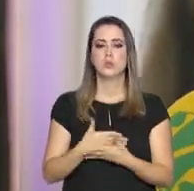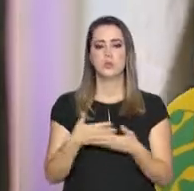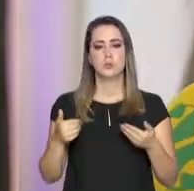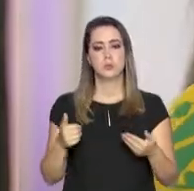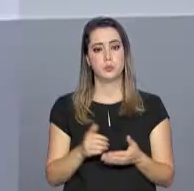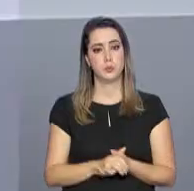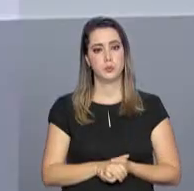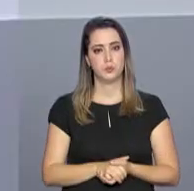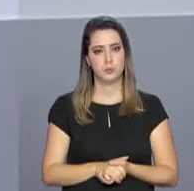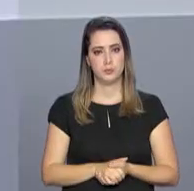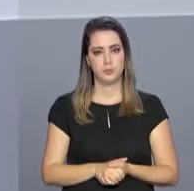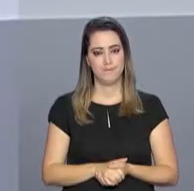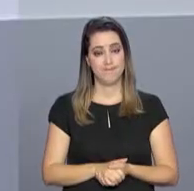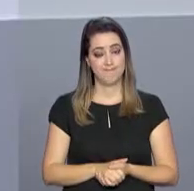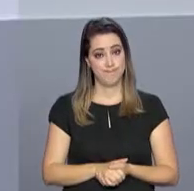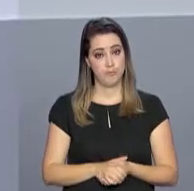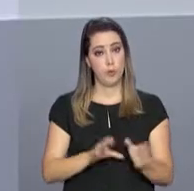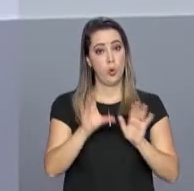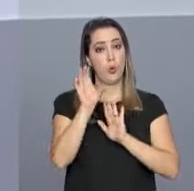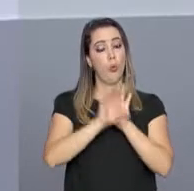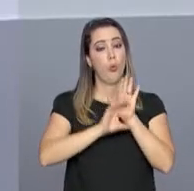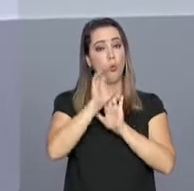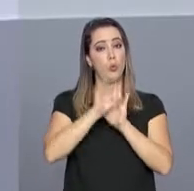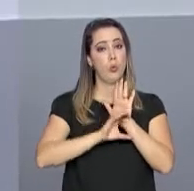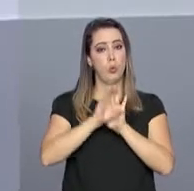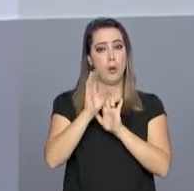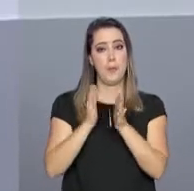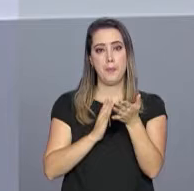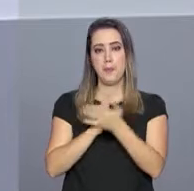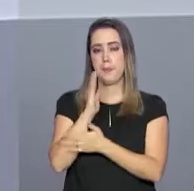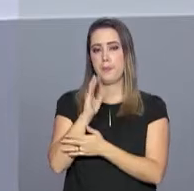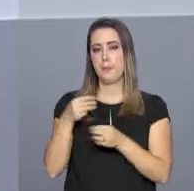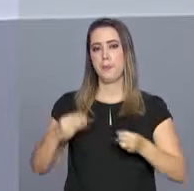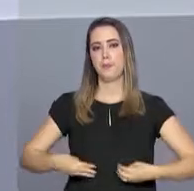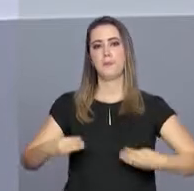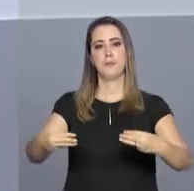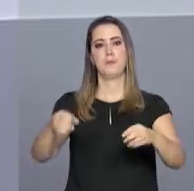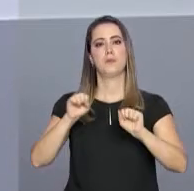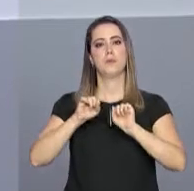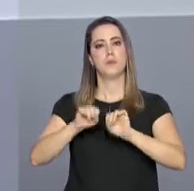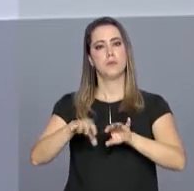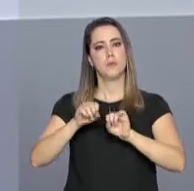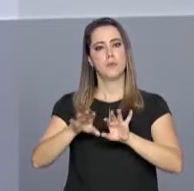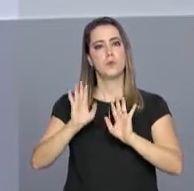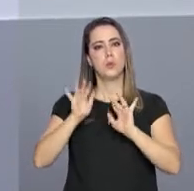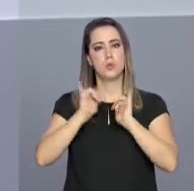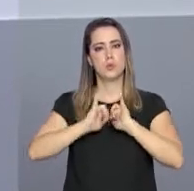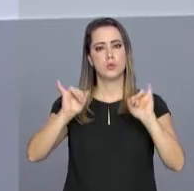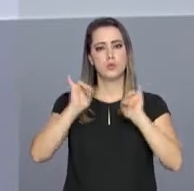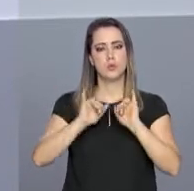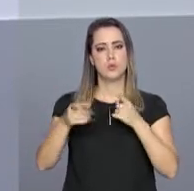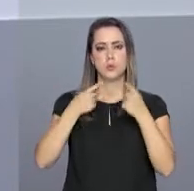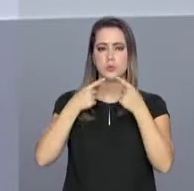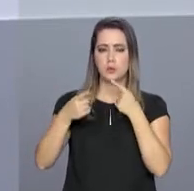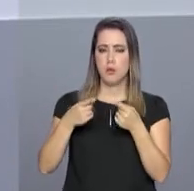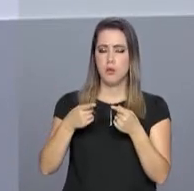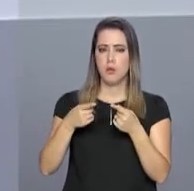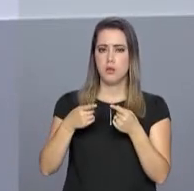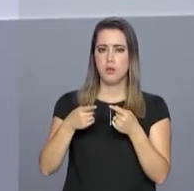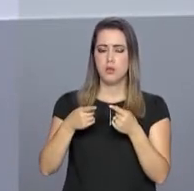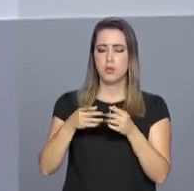universitário e quando a base nacional comum curricular for aprovada o ministério da educação já anunciou que vai disponibilizar